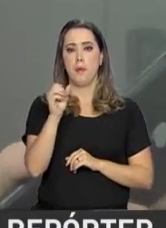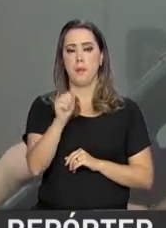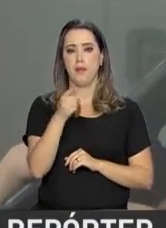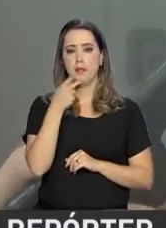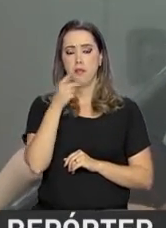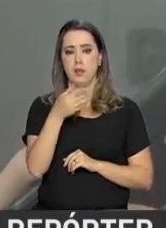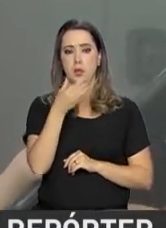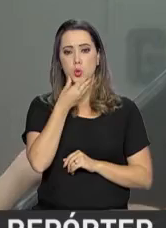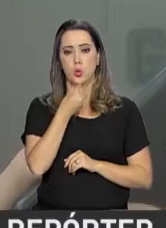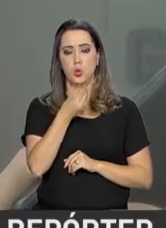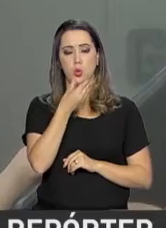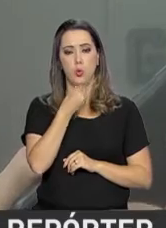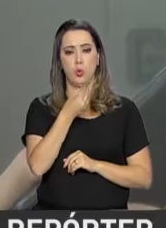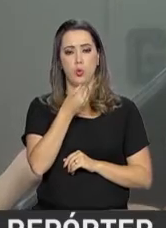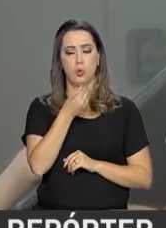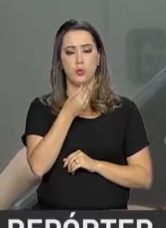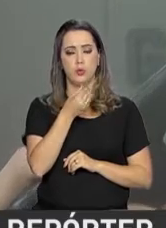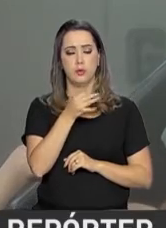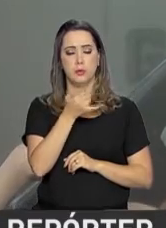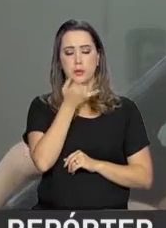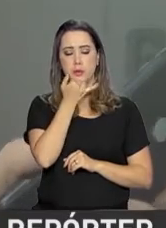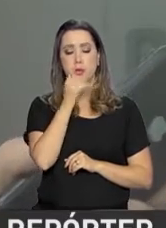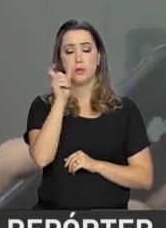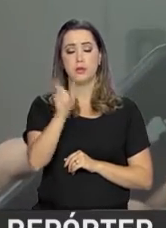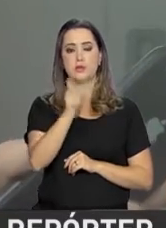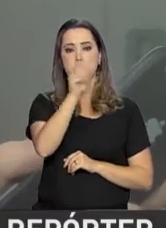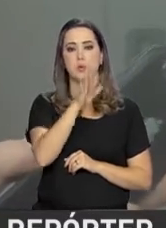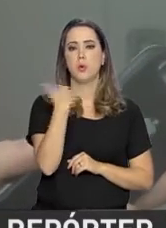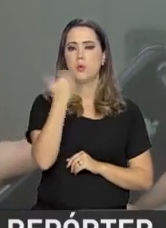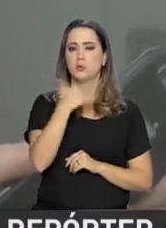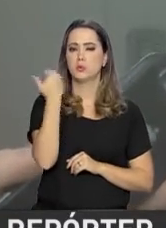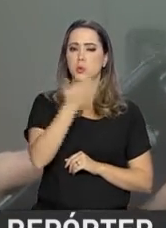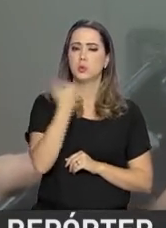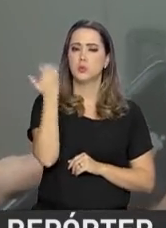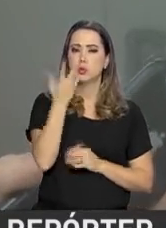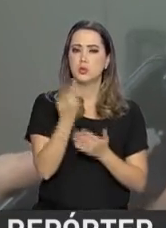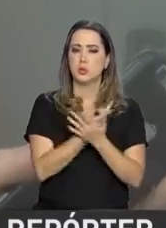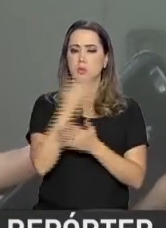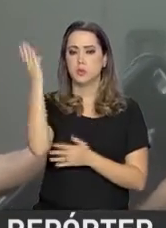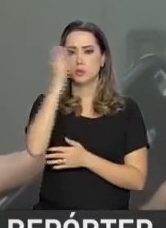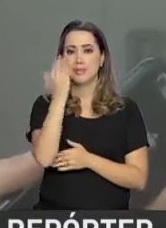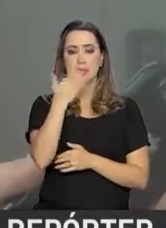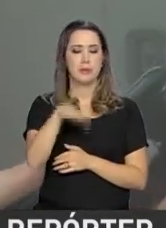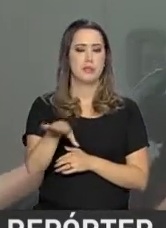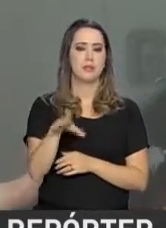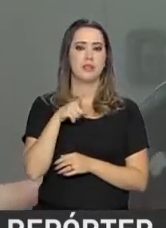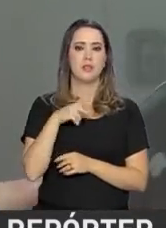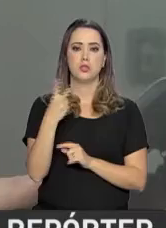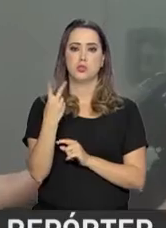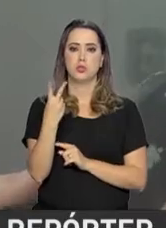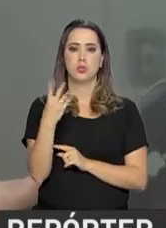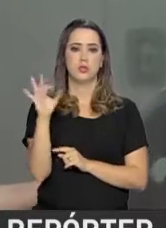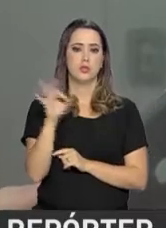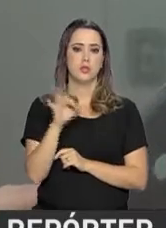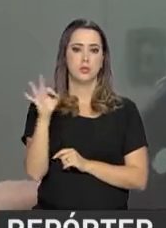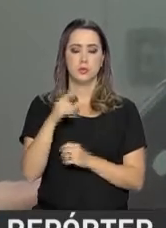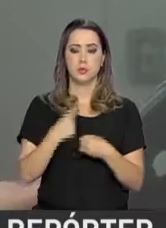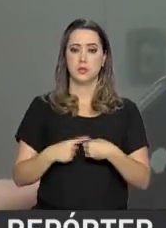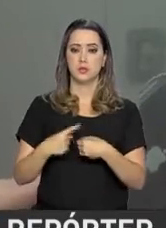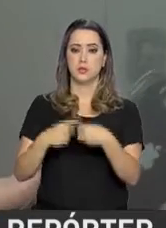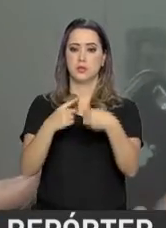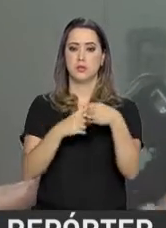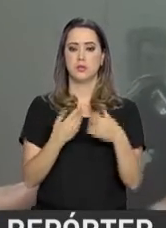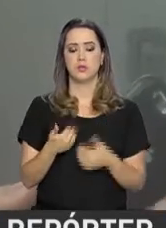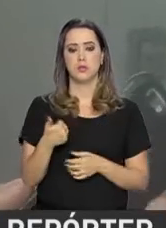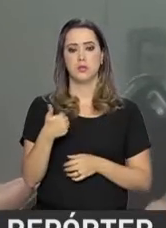5 61 mil homicídios que ocorrem no brasil anualmente metade deles estão em 2% dos municípios ou seja